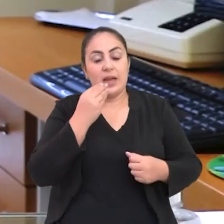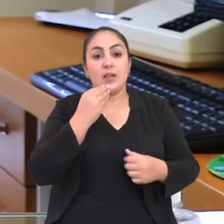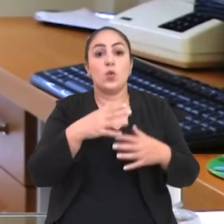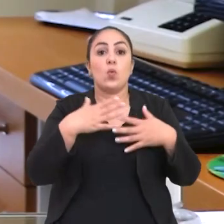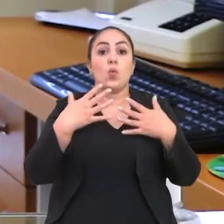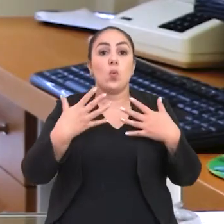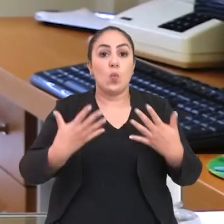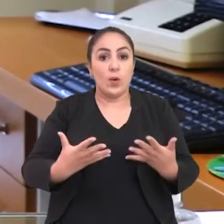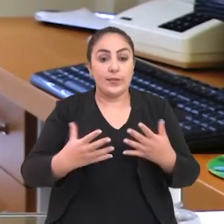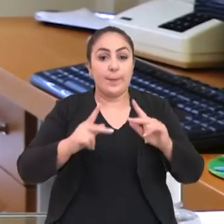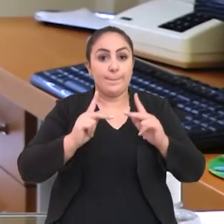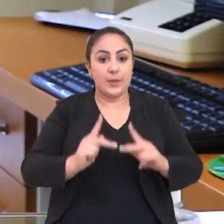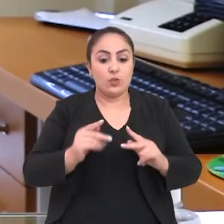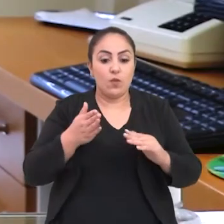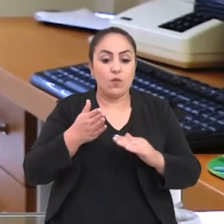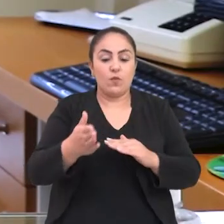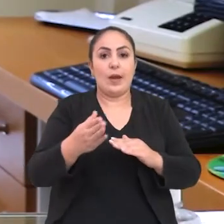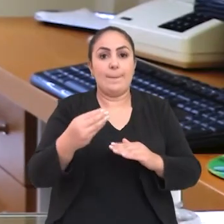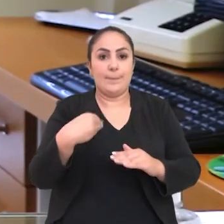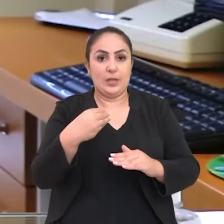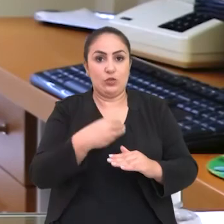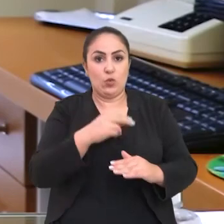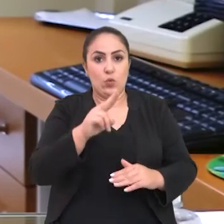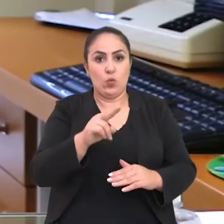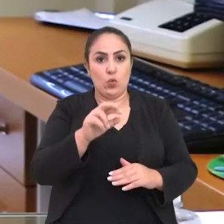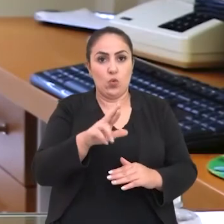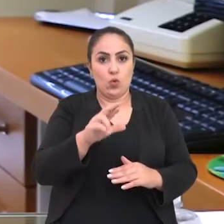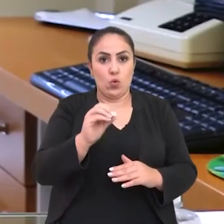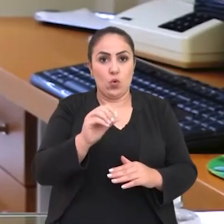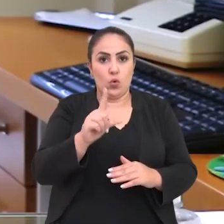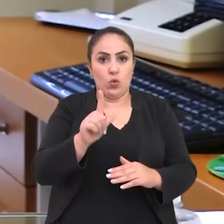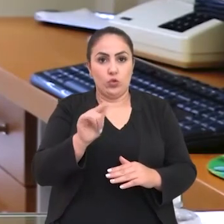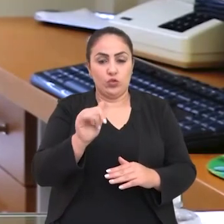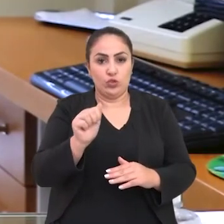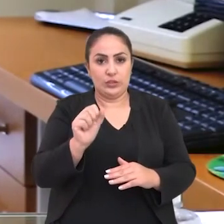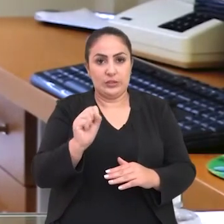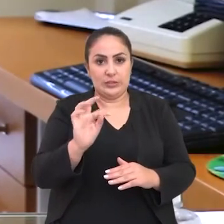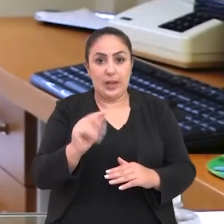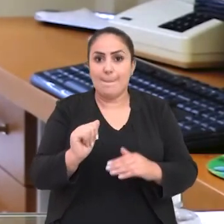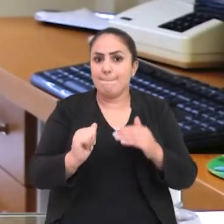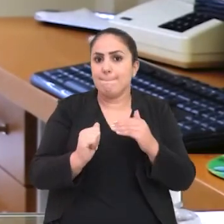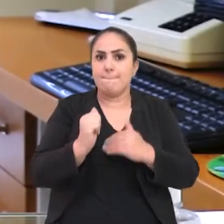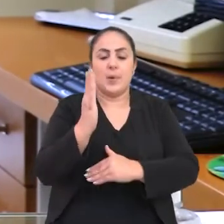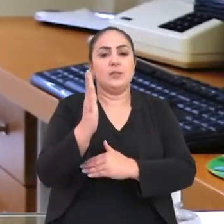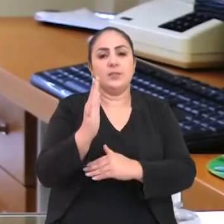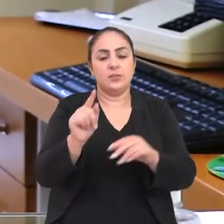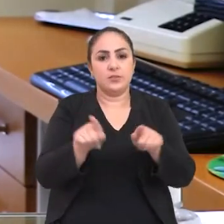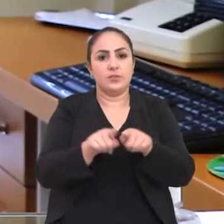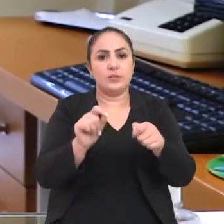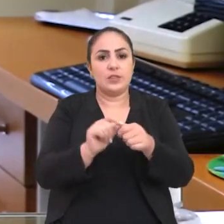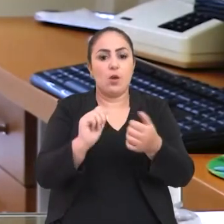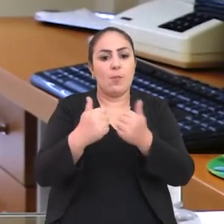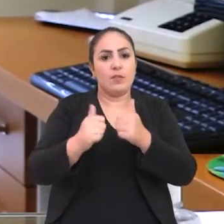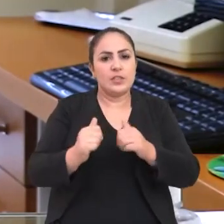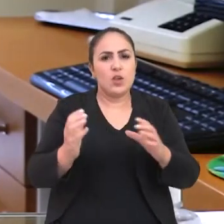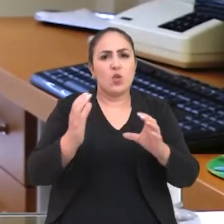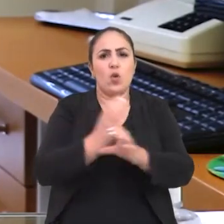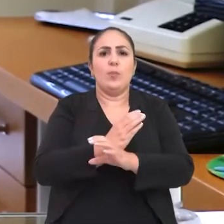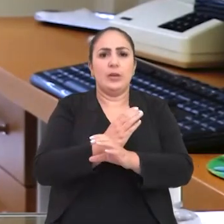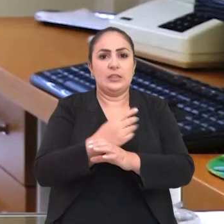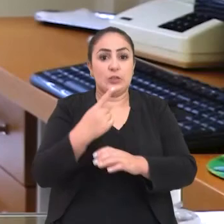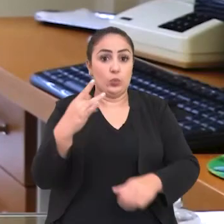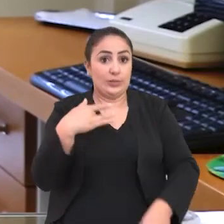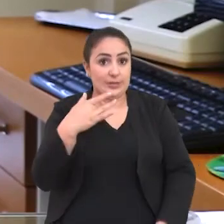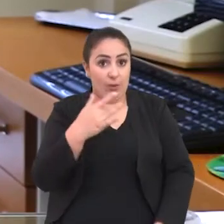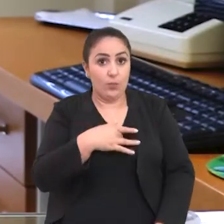Mas é claro que quando o paciente vai consultar com o seu urologista, ele vai, além disso, vai fazer uma